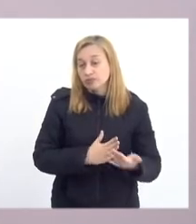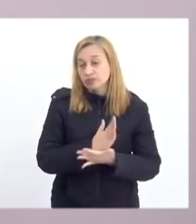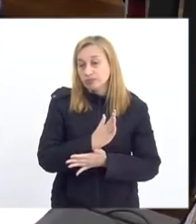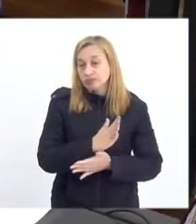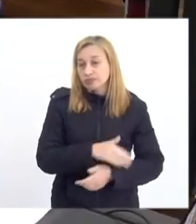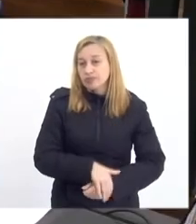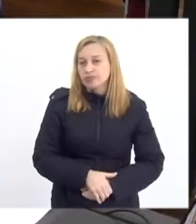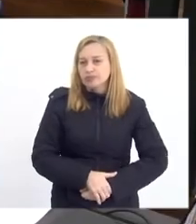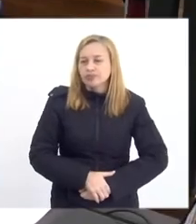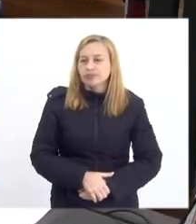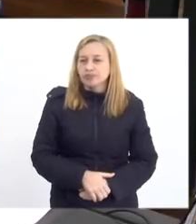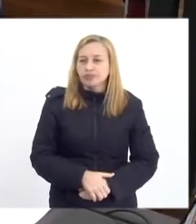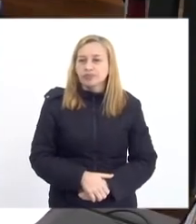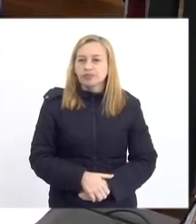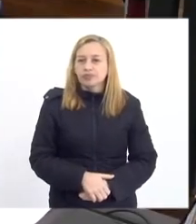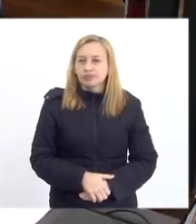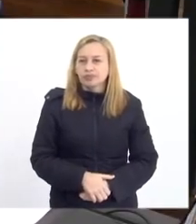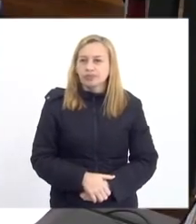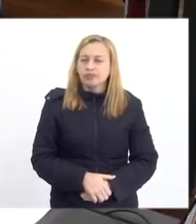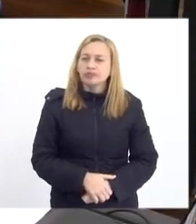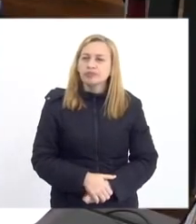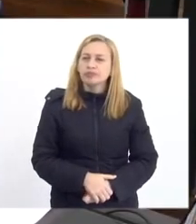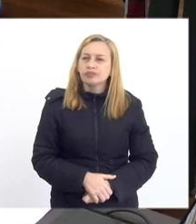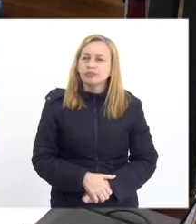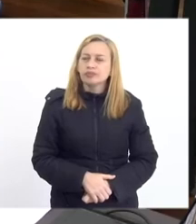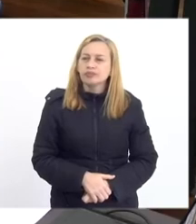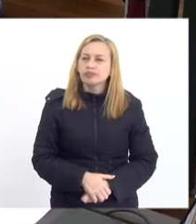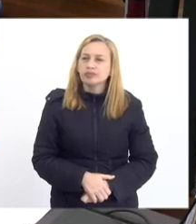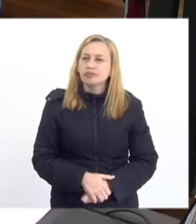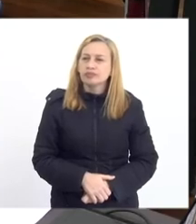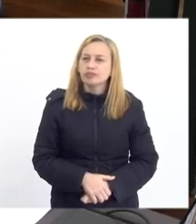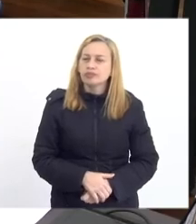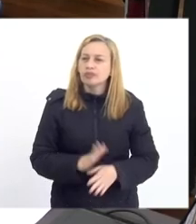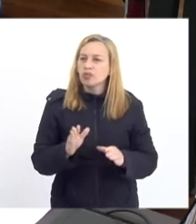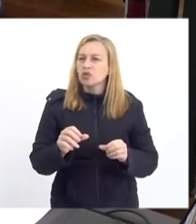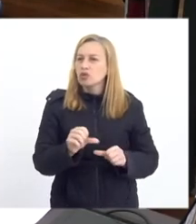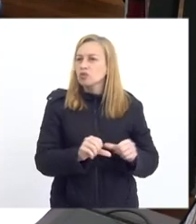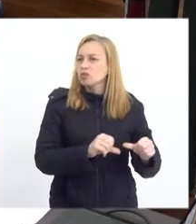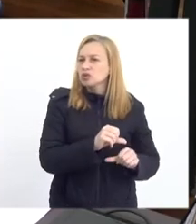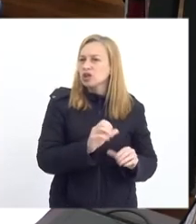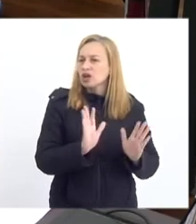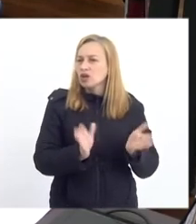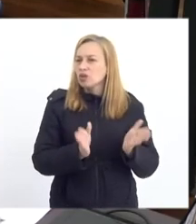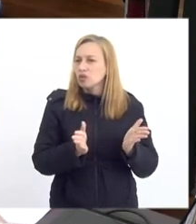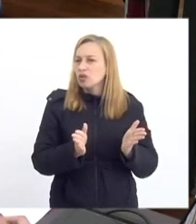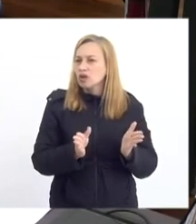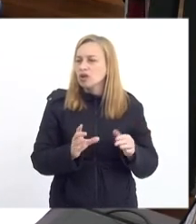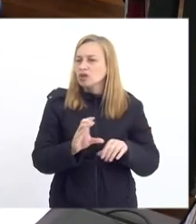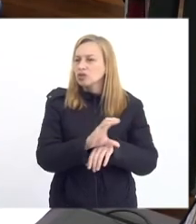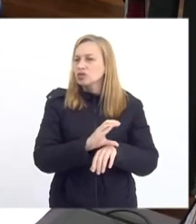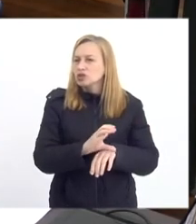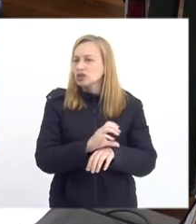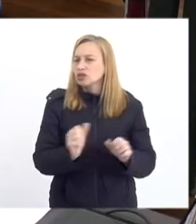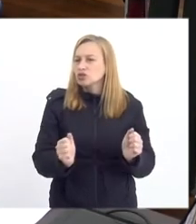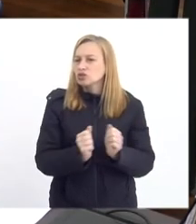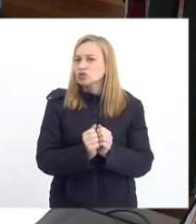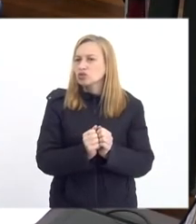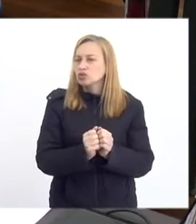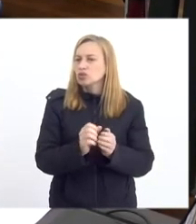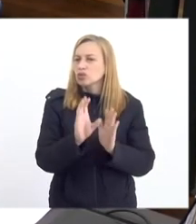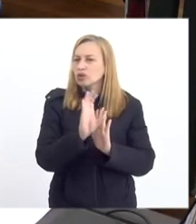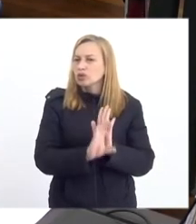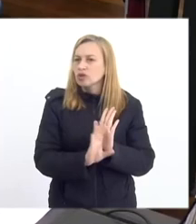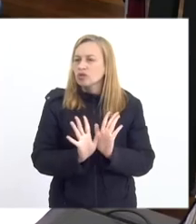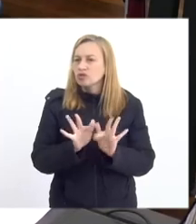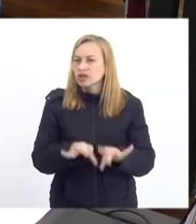Aprovado. É, como nós vamos mudar agora para o bloco 4, constitucionalidade com emenda, legalidade, eu vou encerrar,